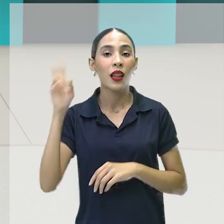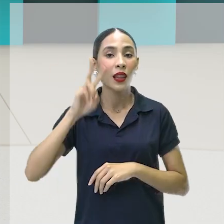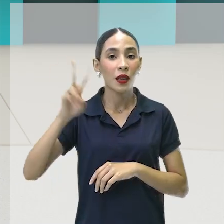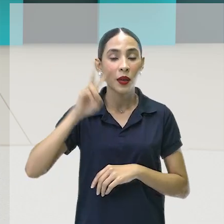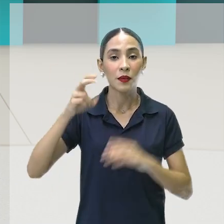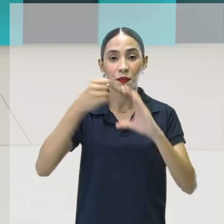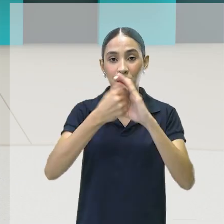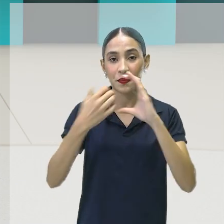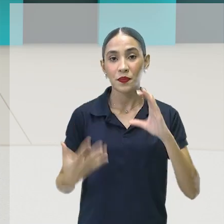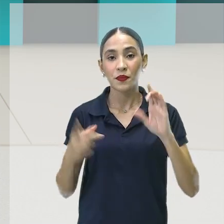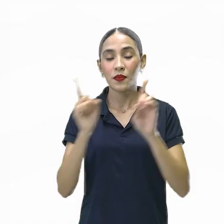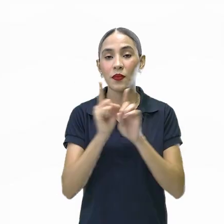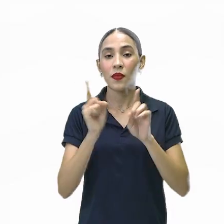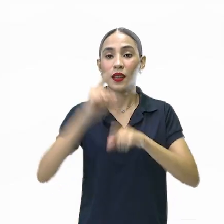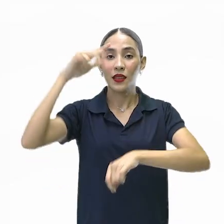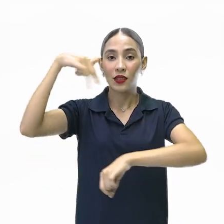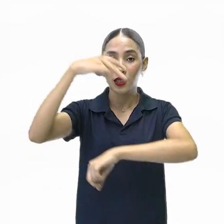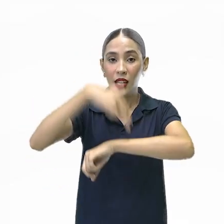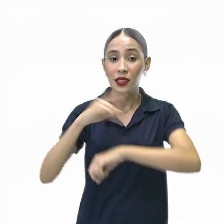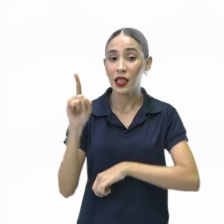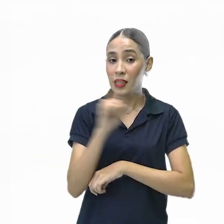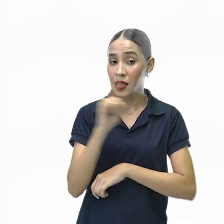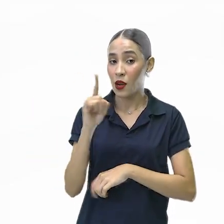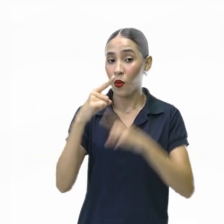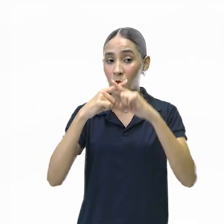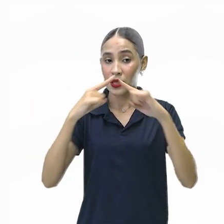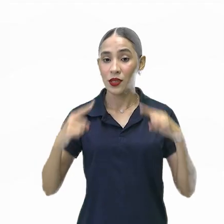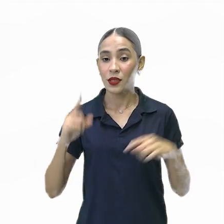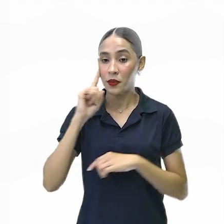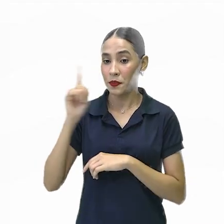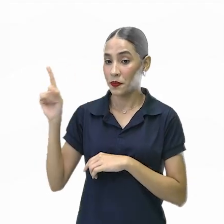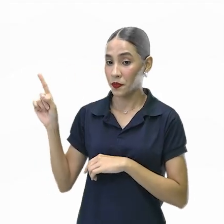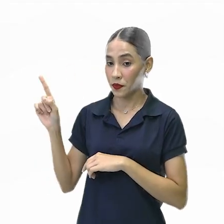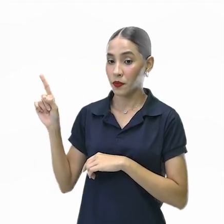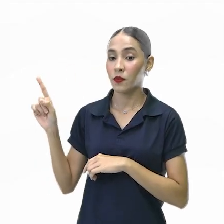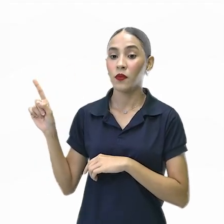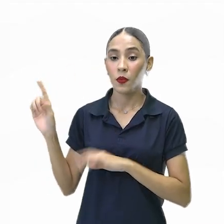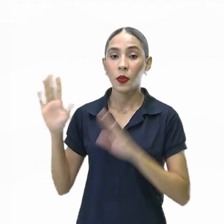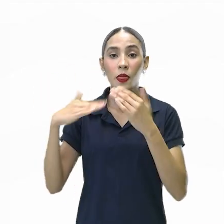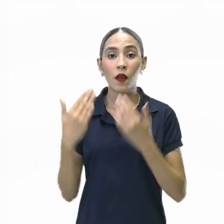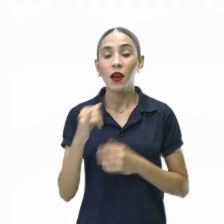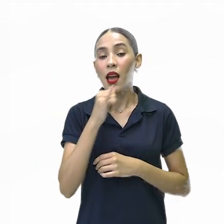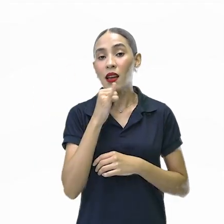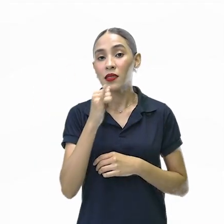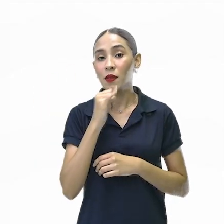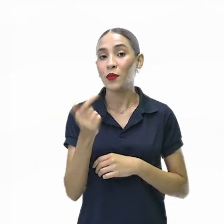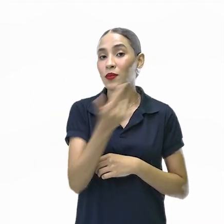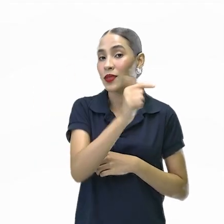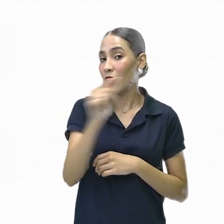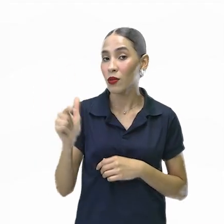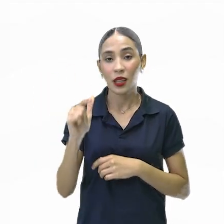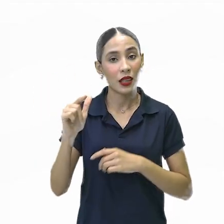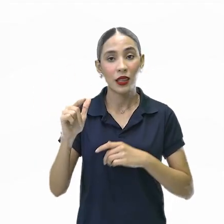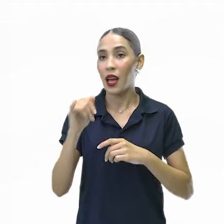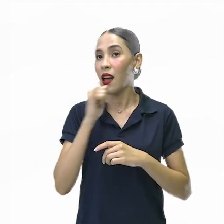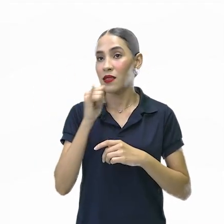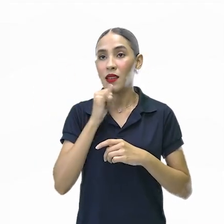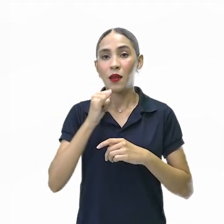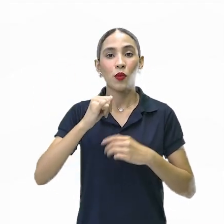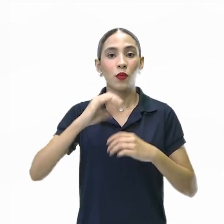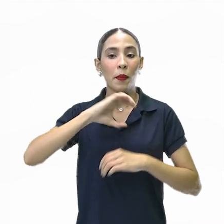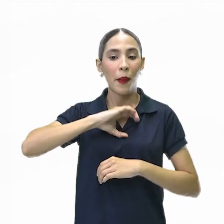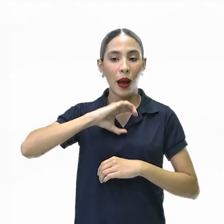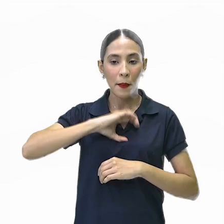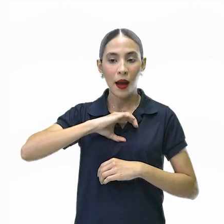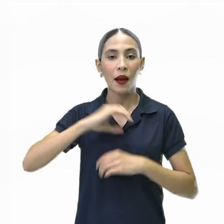as características da ginástica não competitiva. Tá? Então, nessa ginástica não existem premiações,